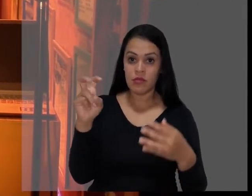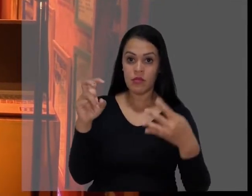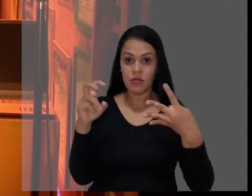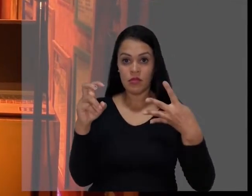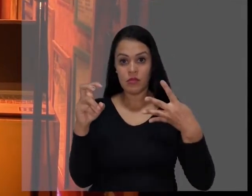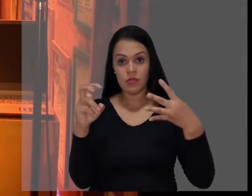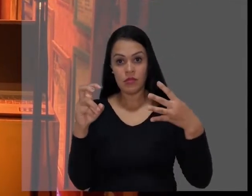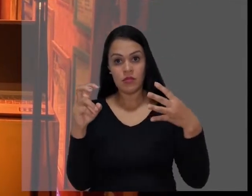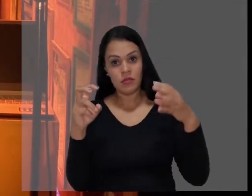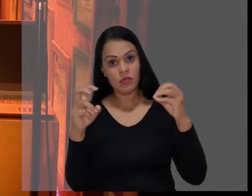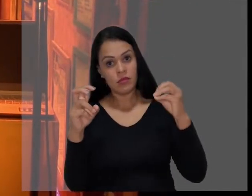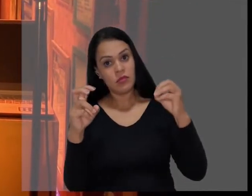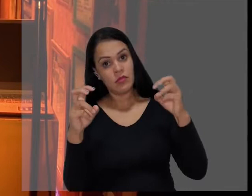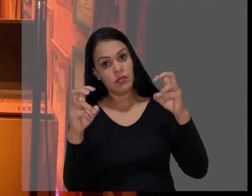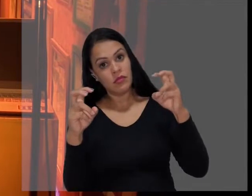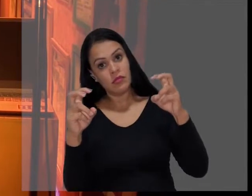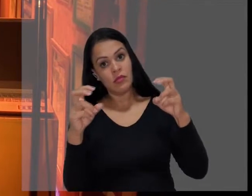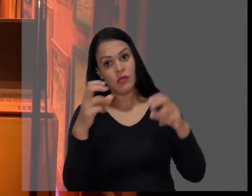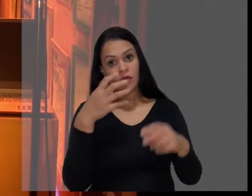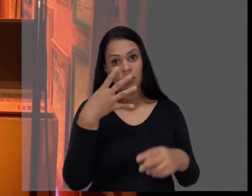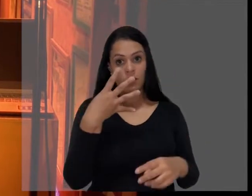496.524